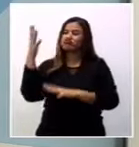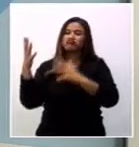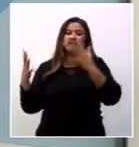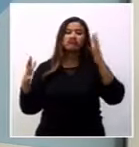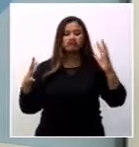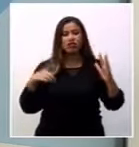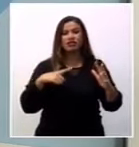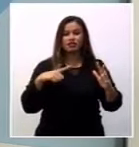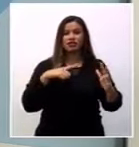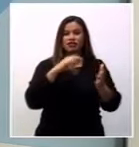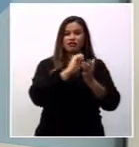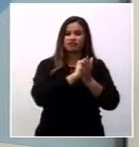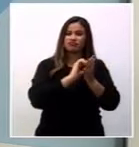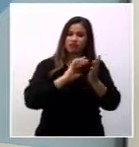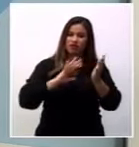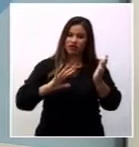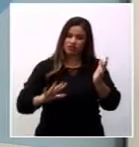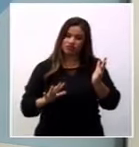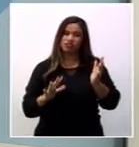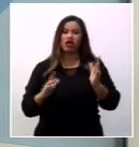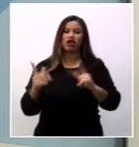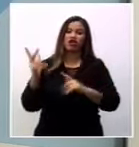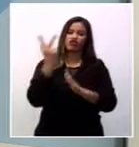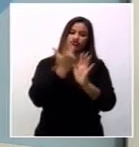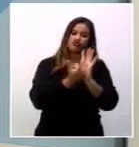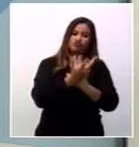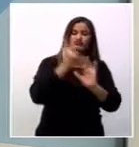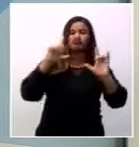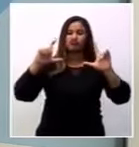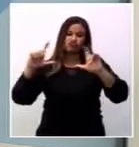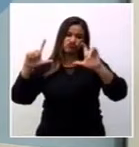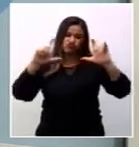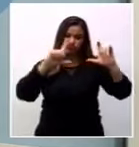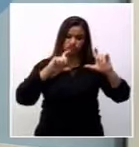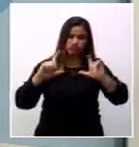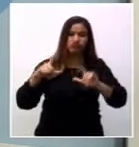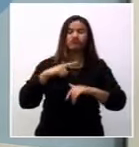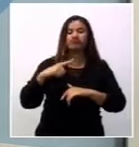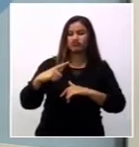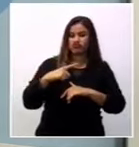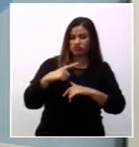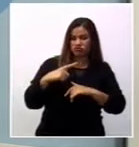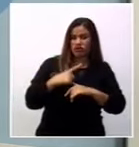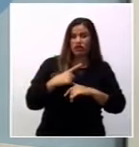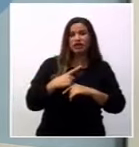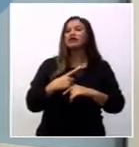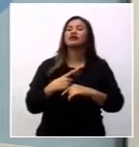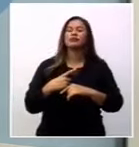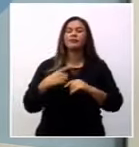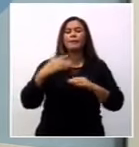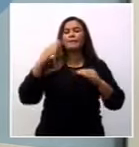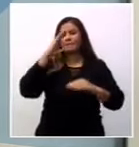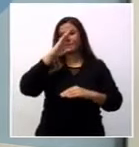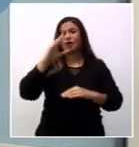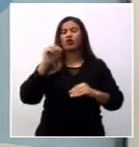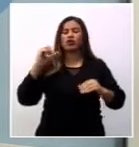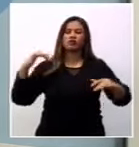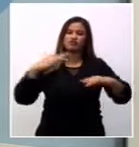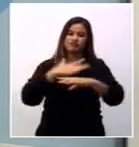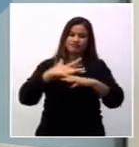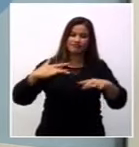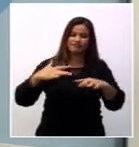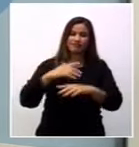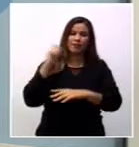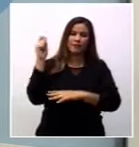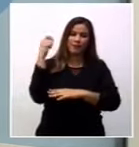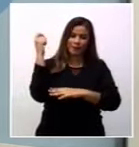um exercício, né, com algumas imagens, com algumas fotografias, principalmente da Avenida Paulista, e, né,